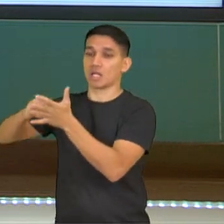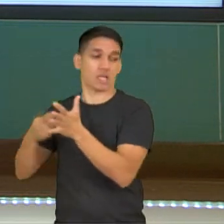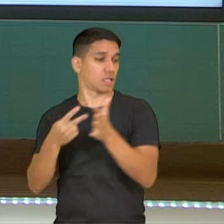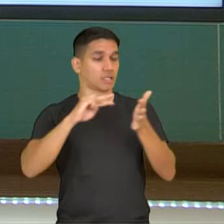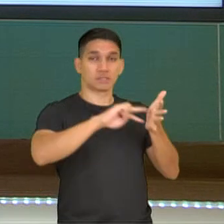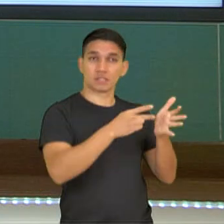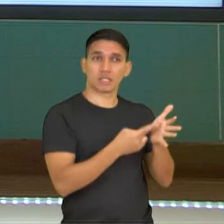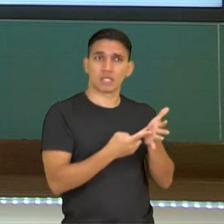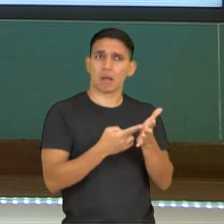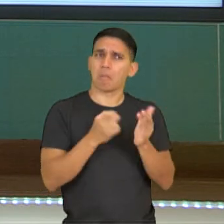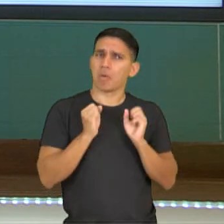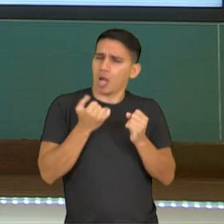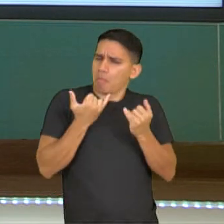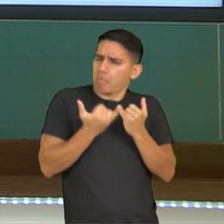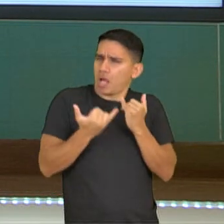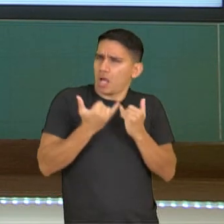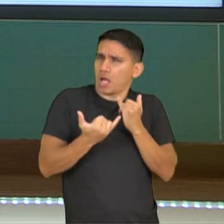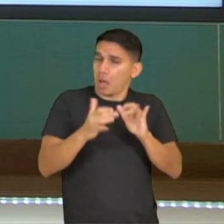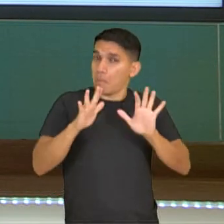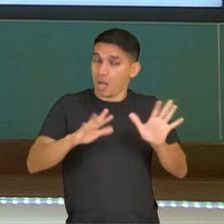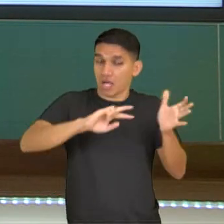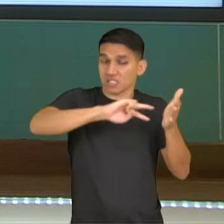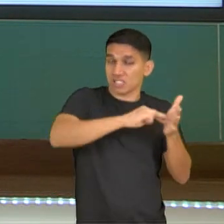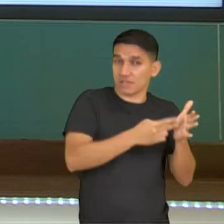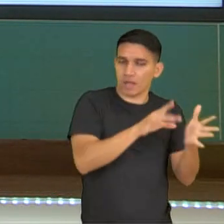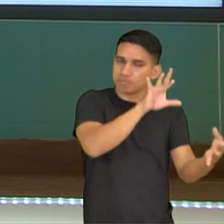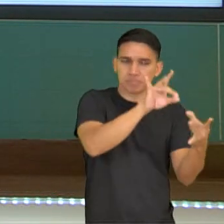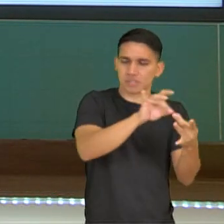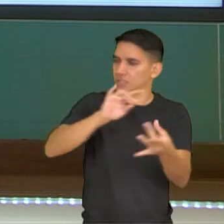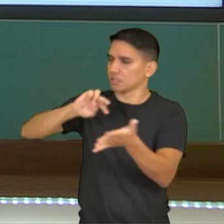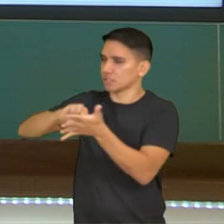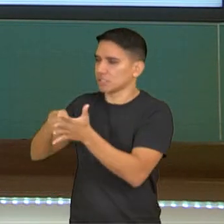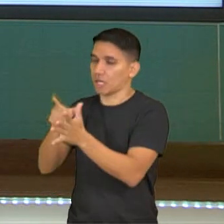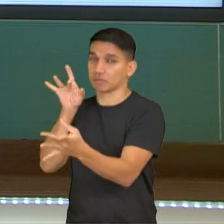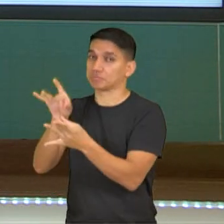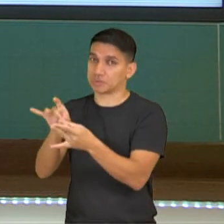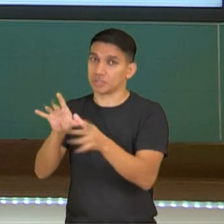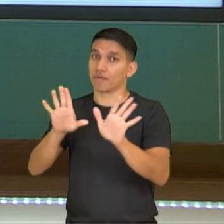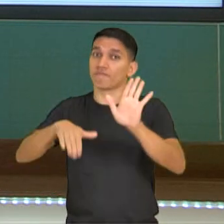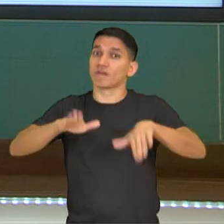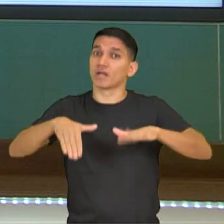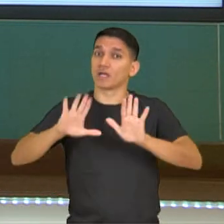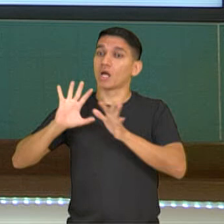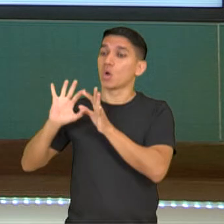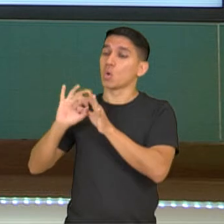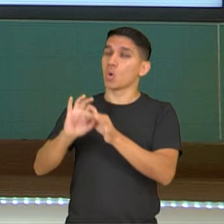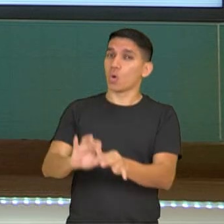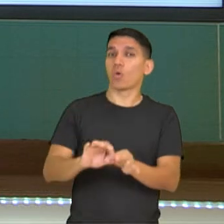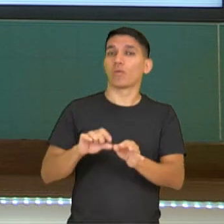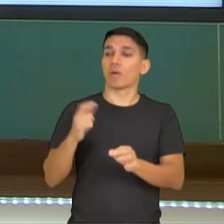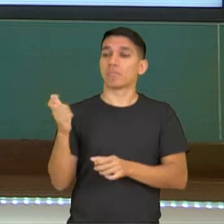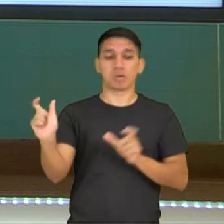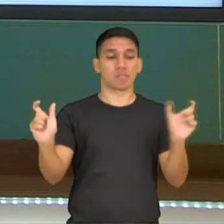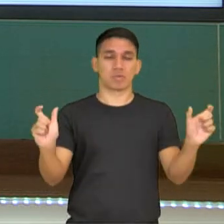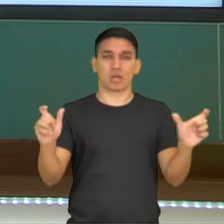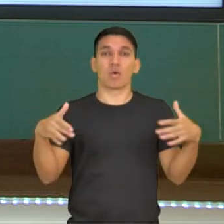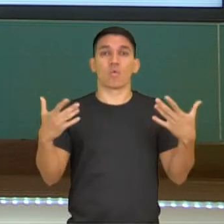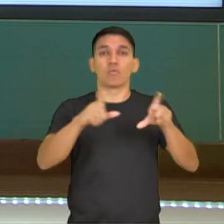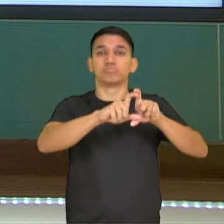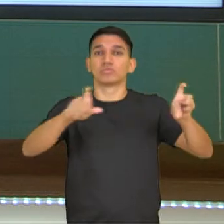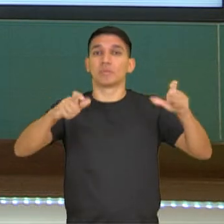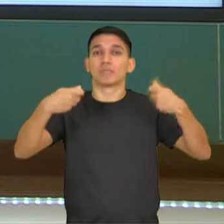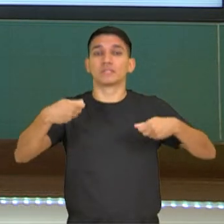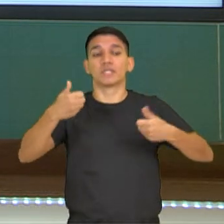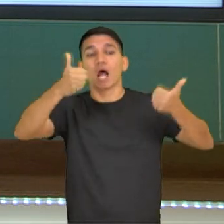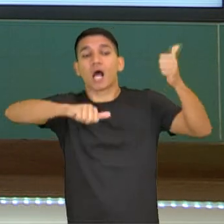embora que semelhantes, mas cada significado tem alguma especificidade. E isso vai depender do contexto no qual a palavra apareça, né? Eu tenho que analisar